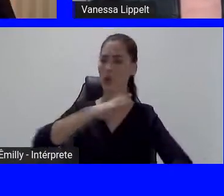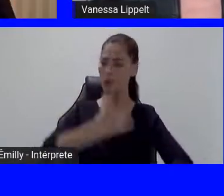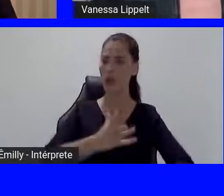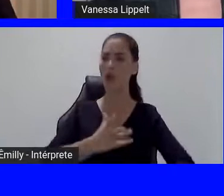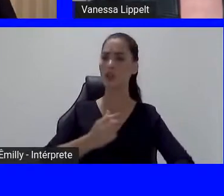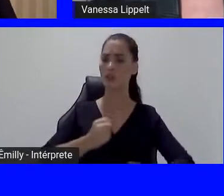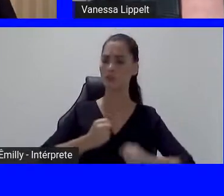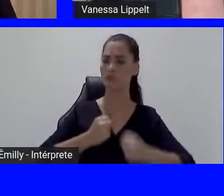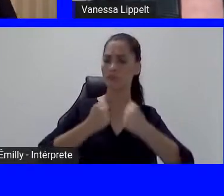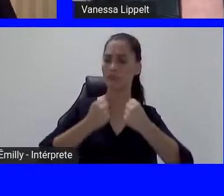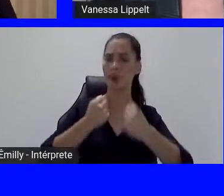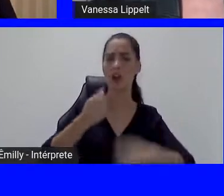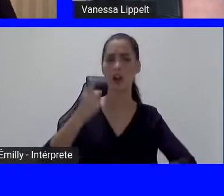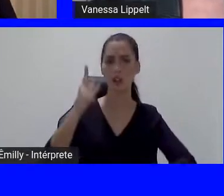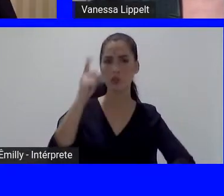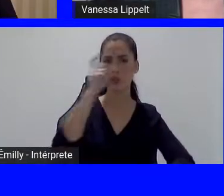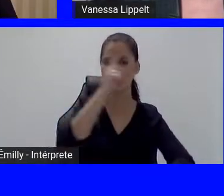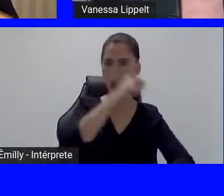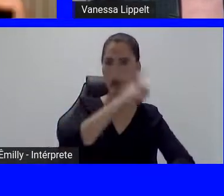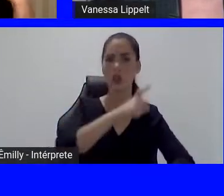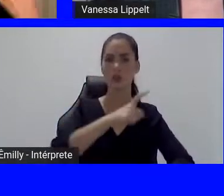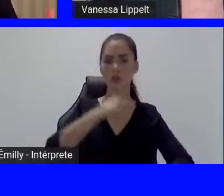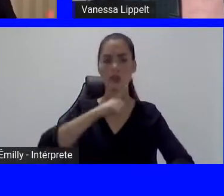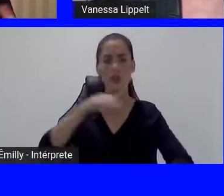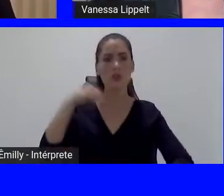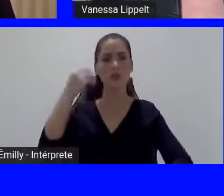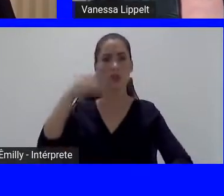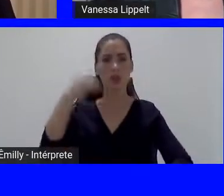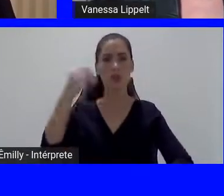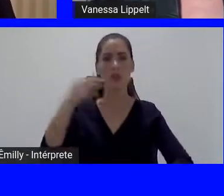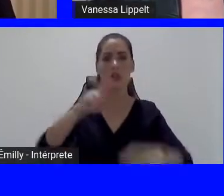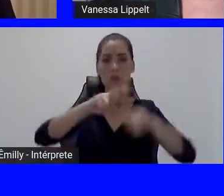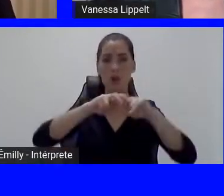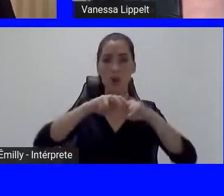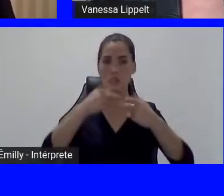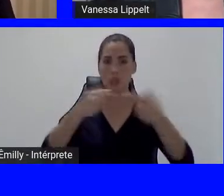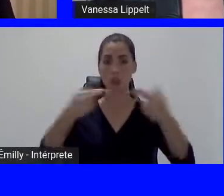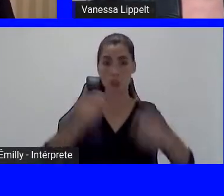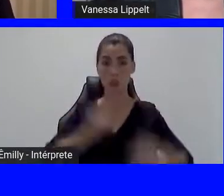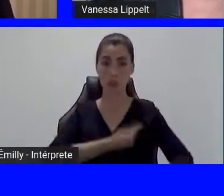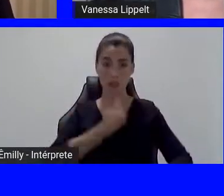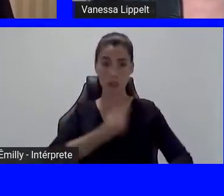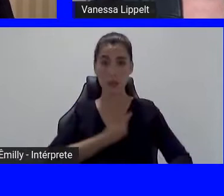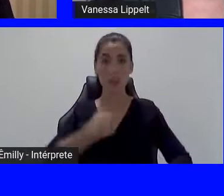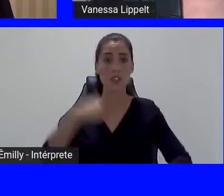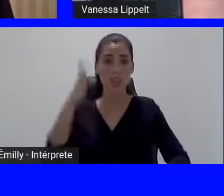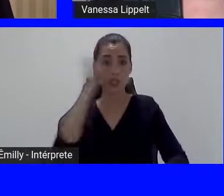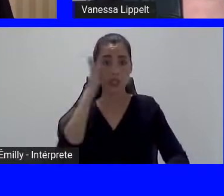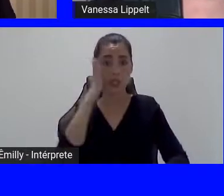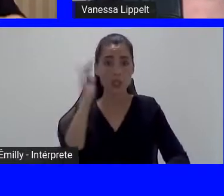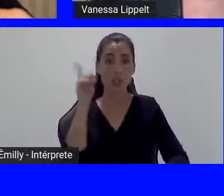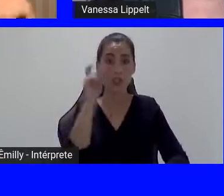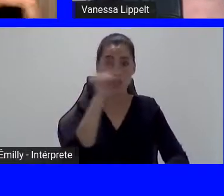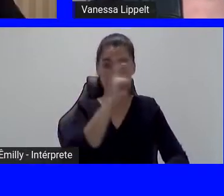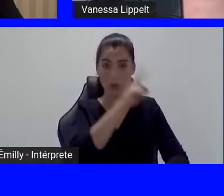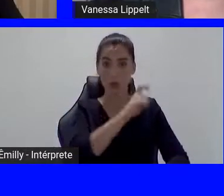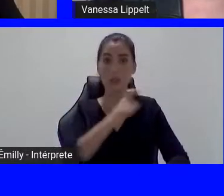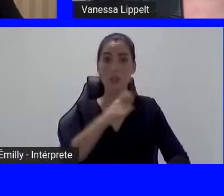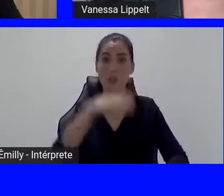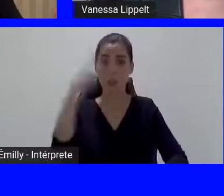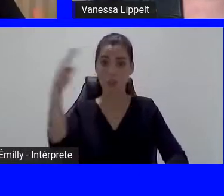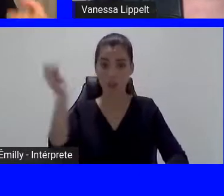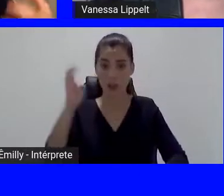tenho experiência por tudo o que passei e sei das dificuldades que o Brasil terá que enfrentar daqui para frente. Por isso que eu me